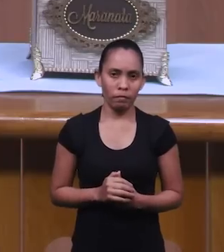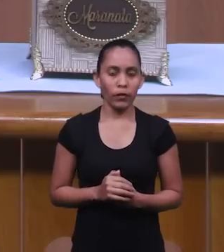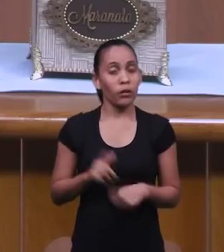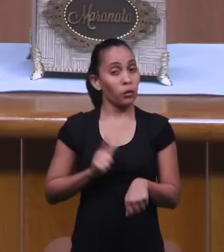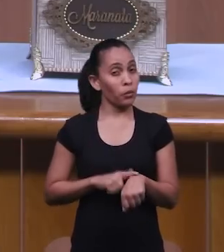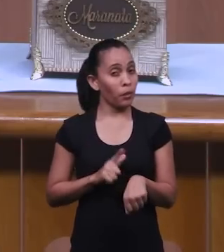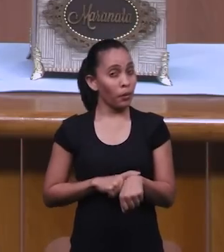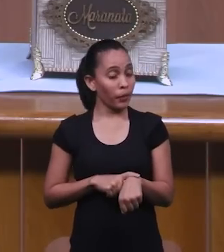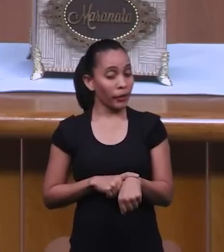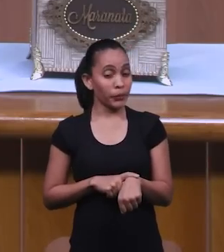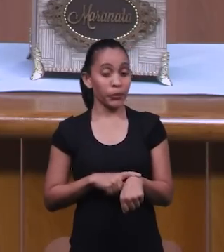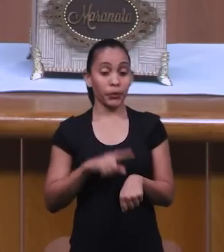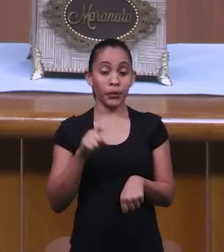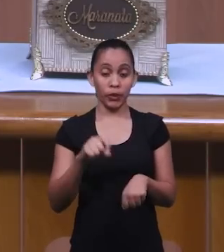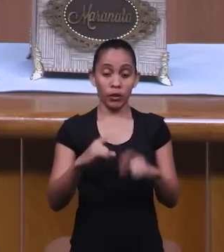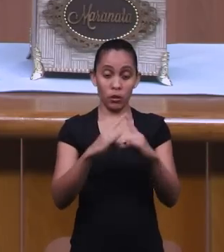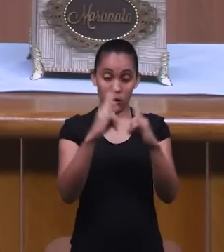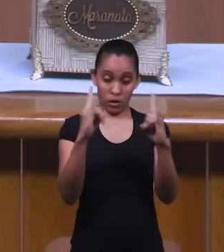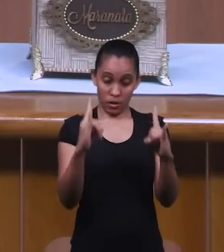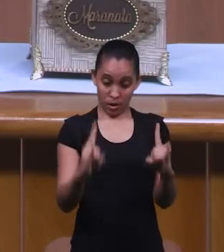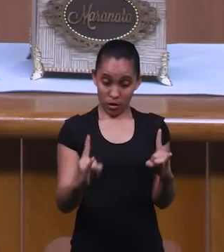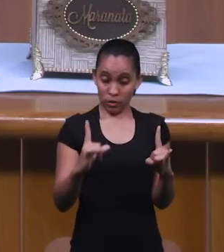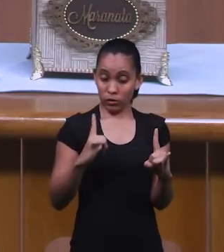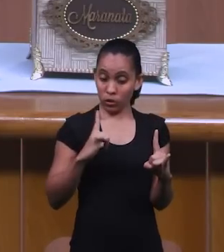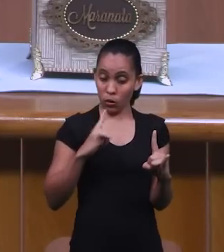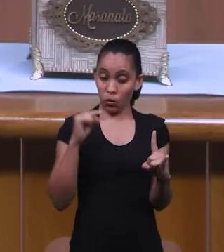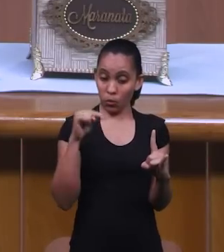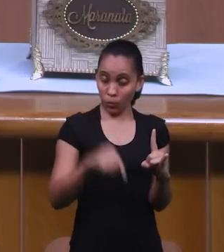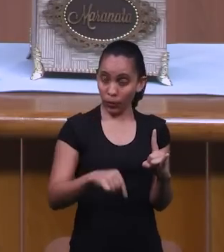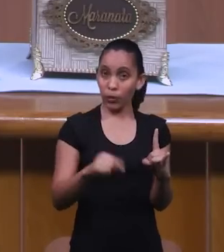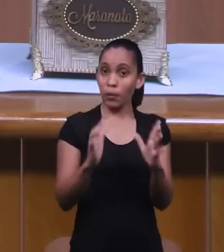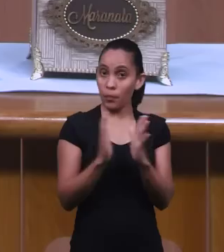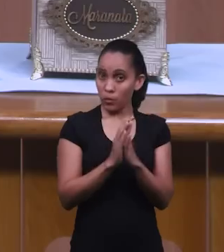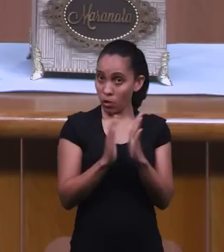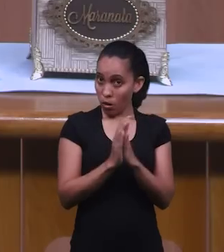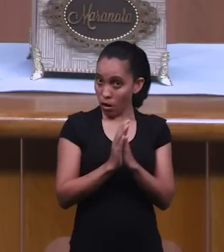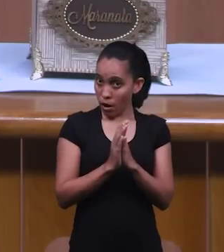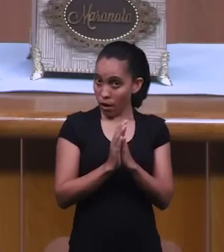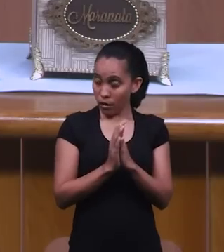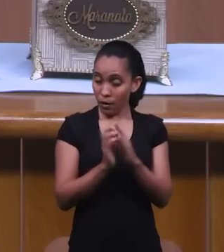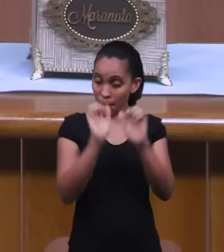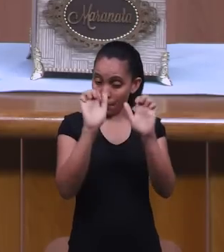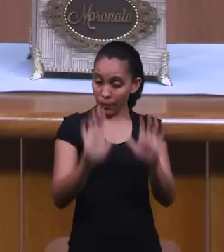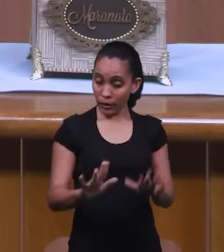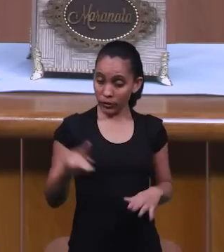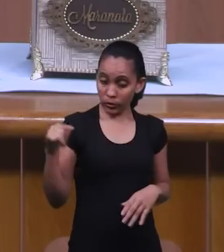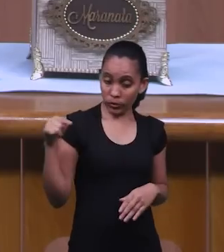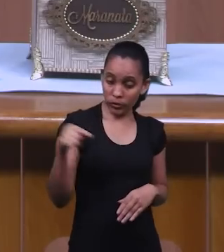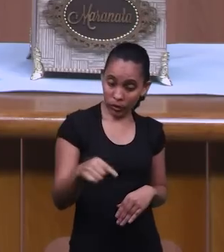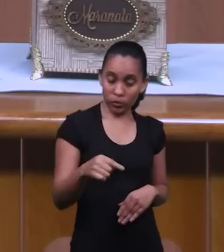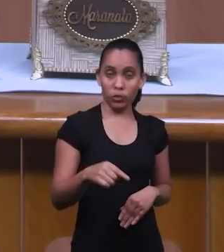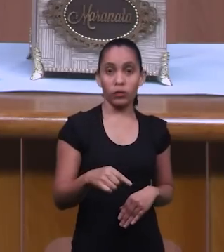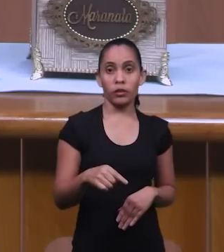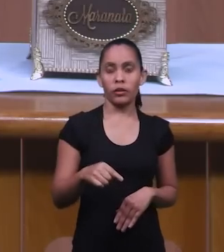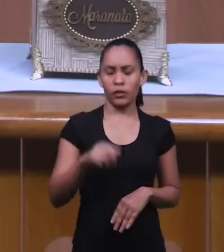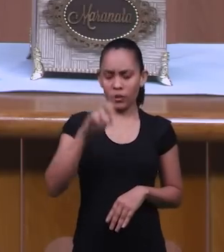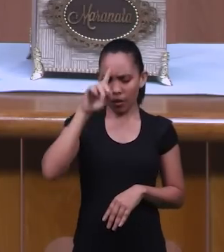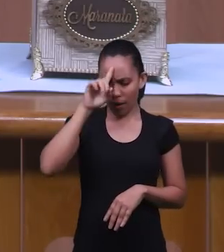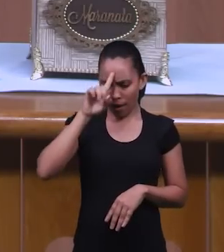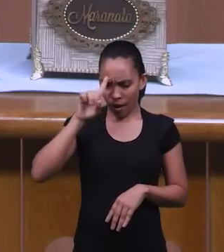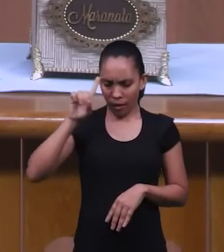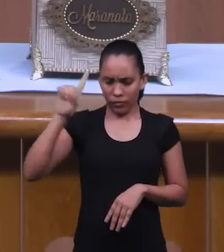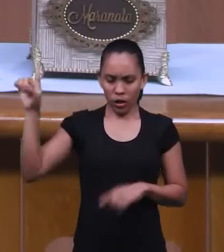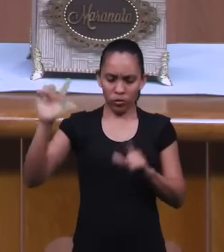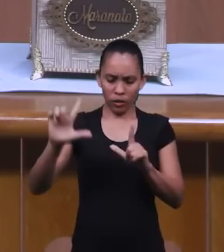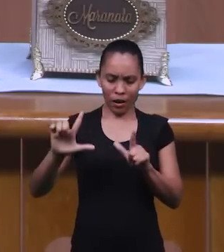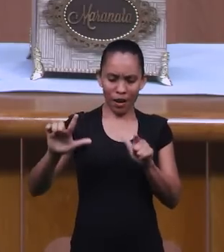chegou o momento da consagração também, tinha toda a orientação para consagrar. Quando o templo foi consagrado, a presença de Deus apareceu dentro